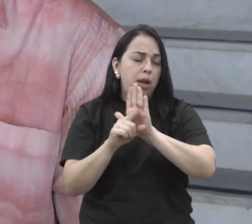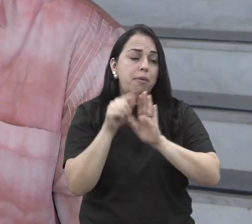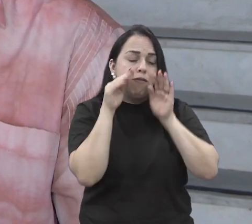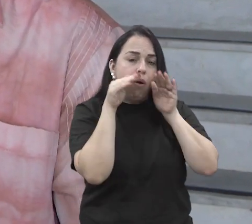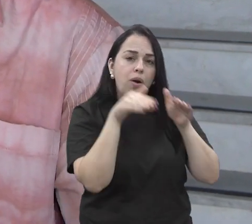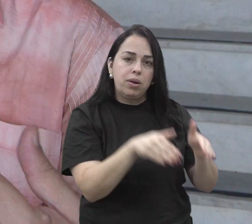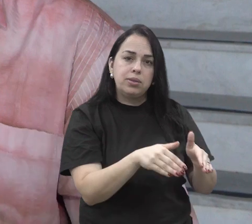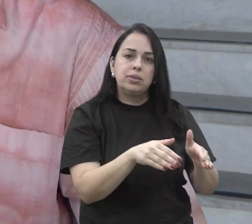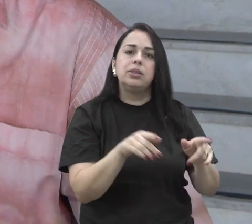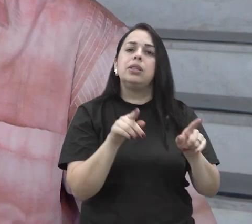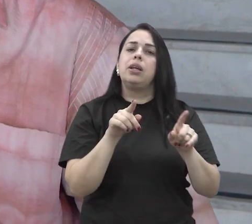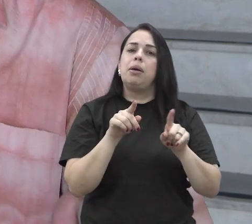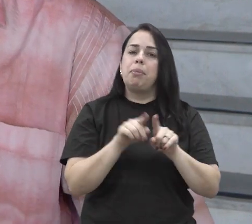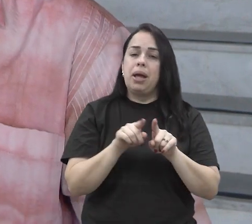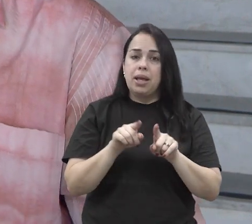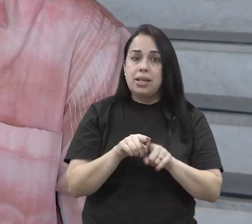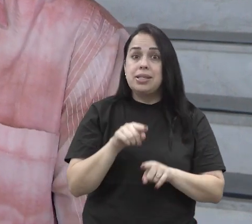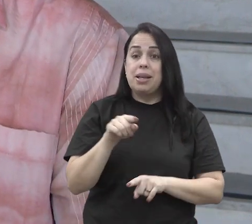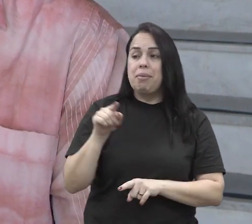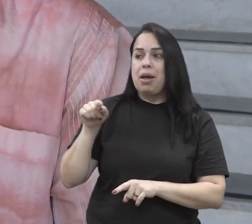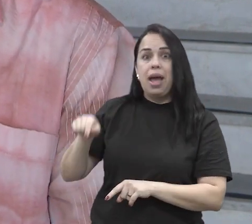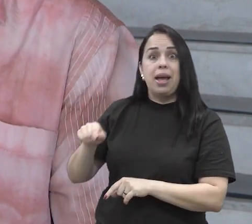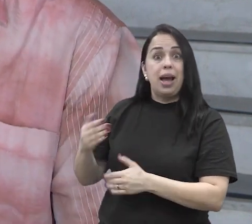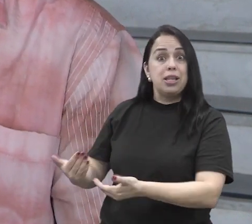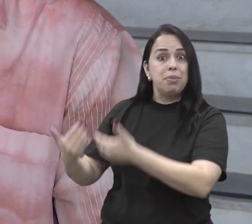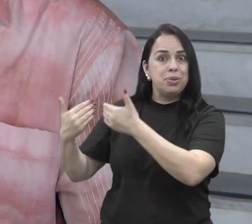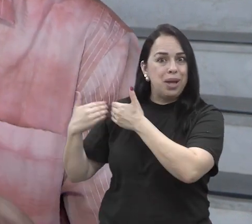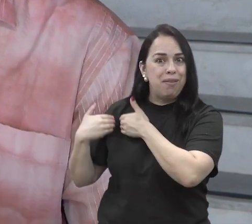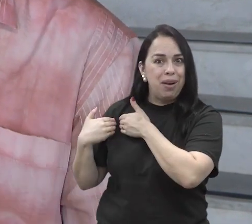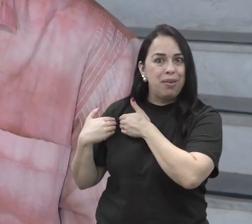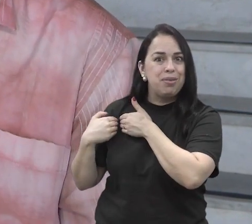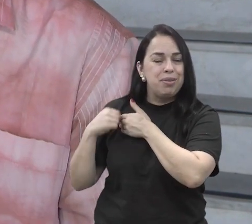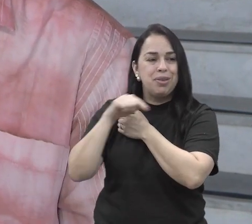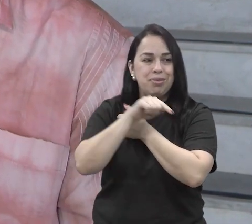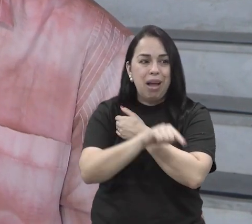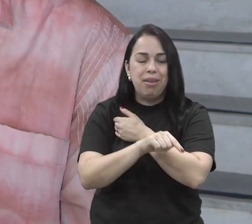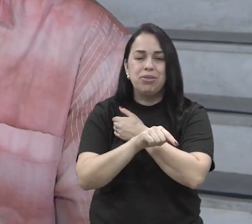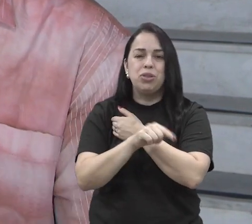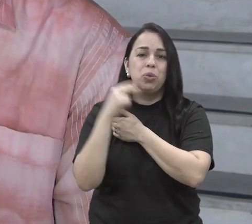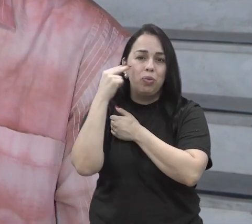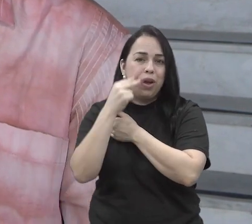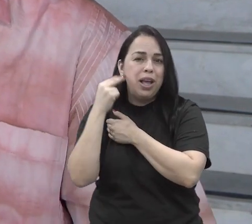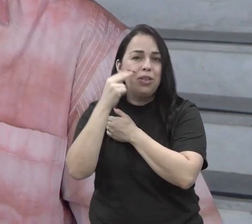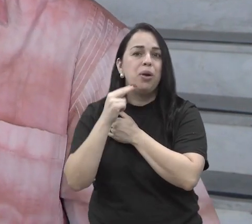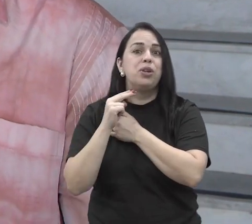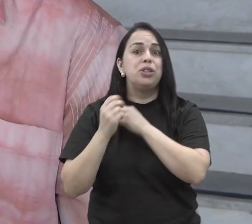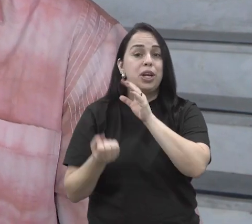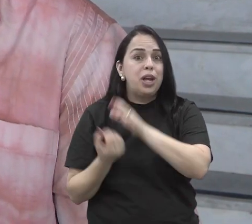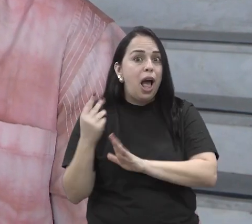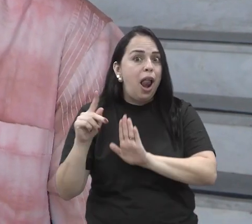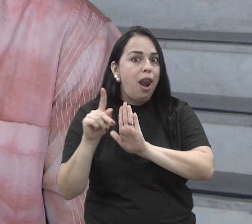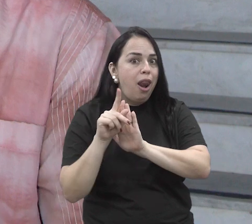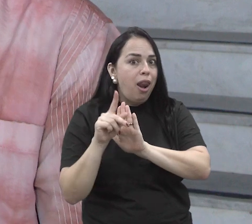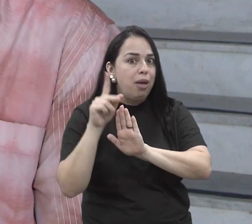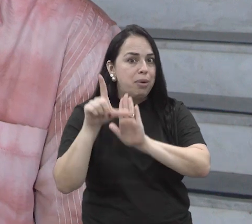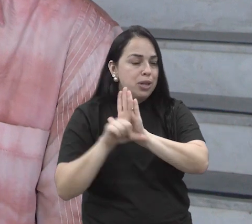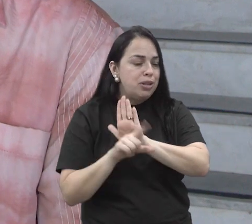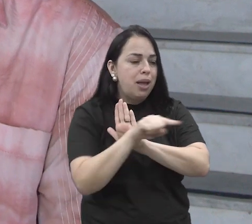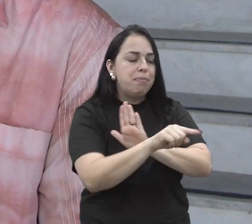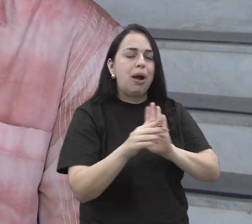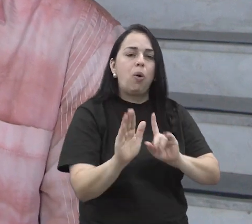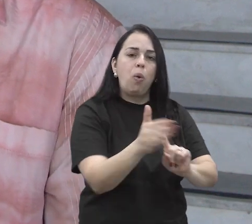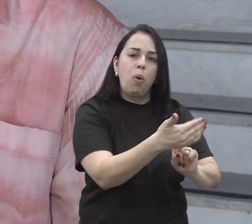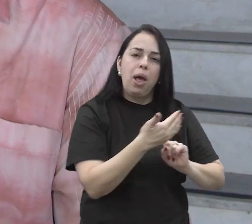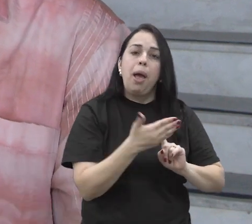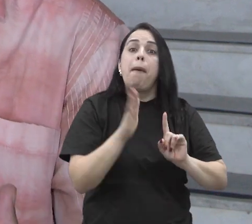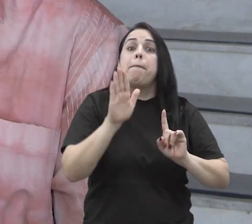dizer também deste papel daqueles que criam leis. São leis protetivas. Segundo, é repensar que acolhimento